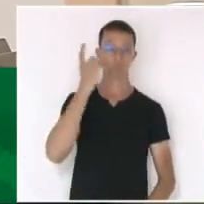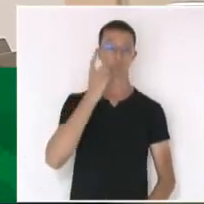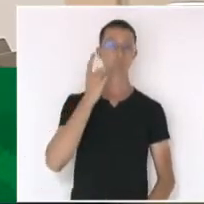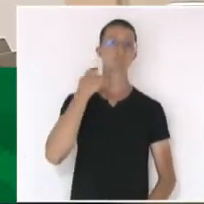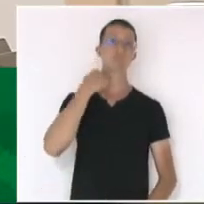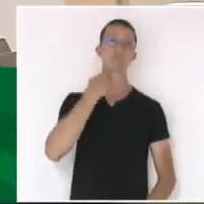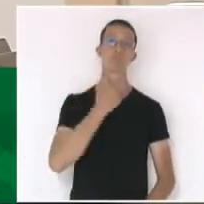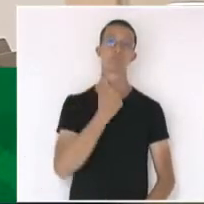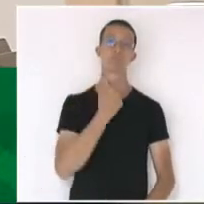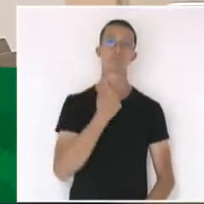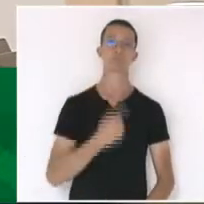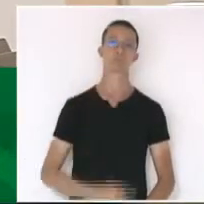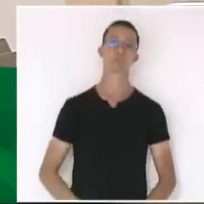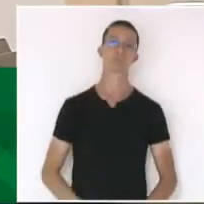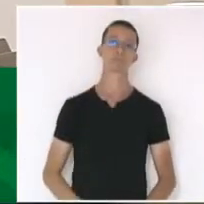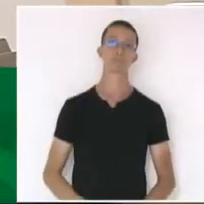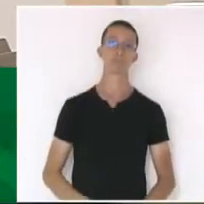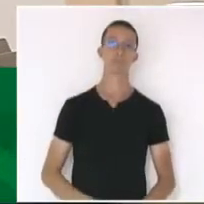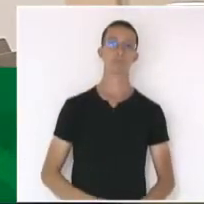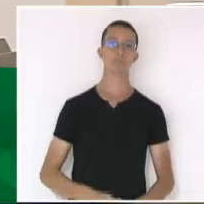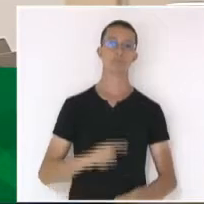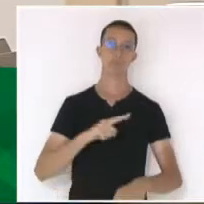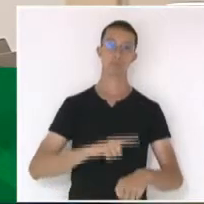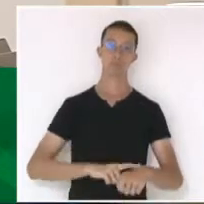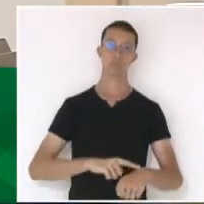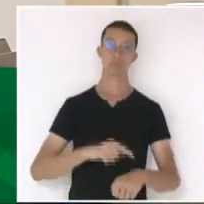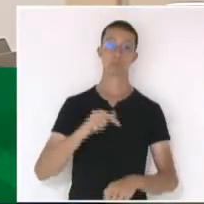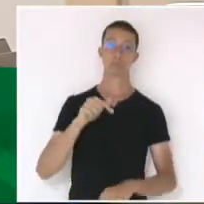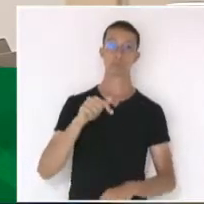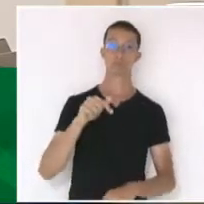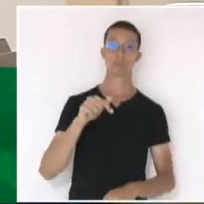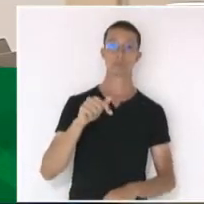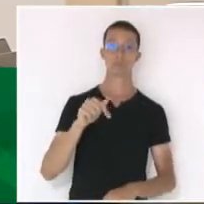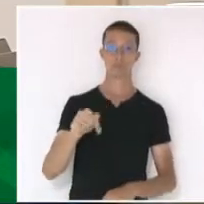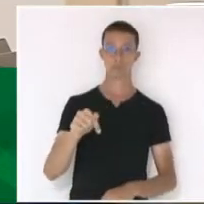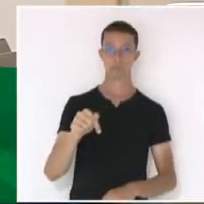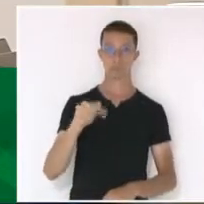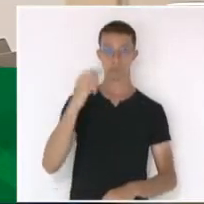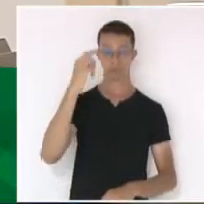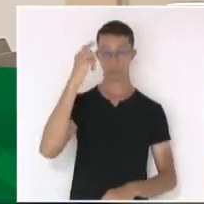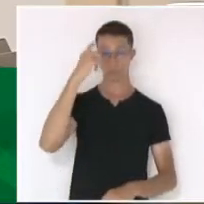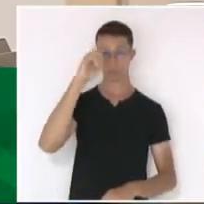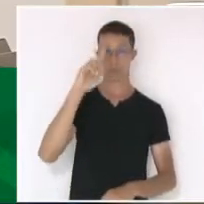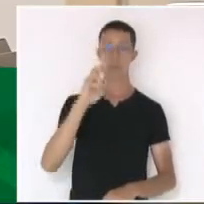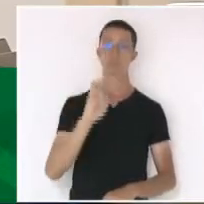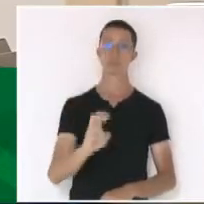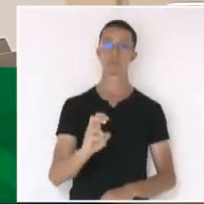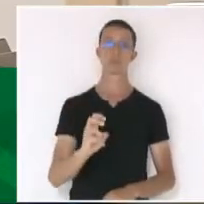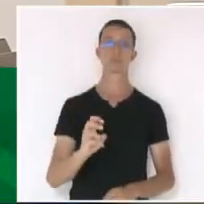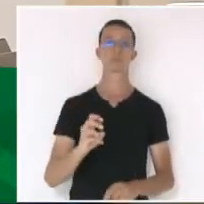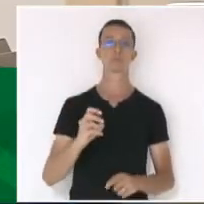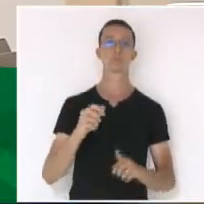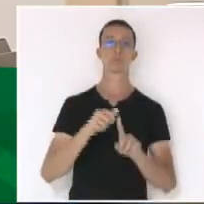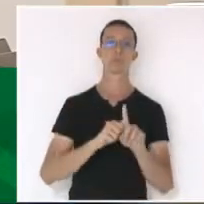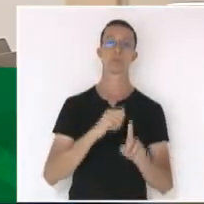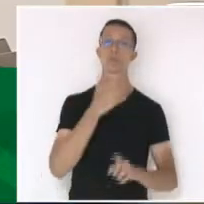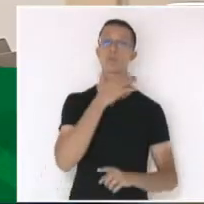dreveck às dezenove horas do dia cinco de março do ano de 2018